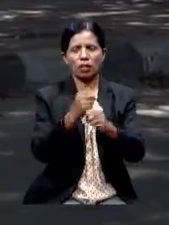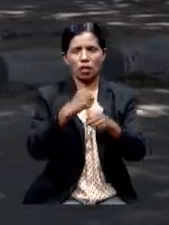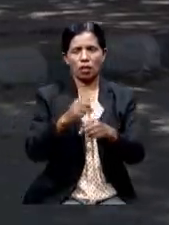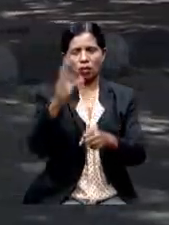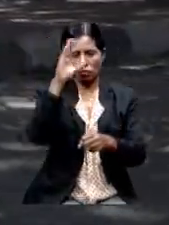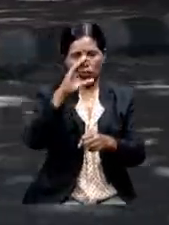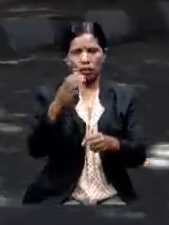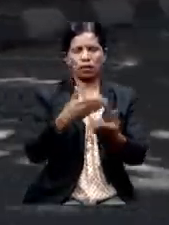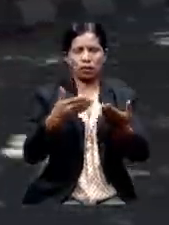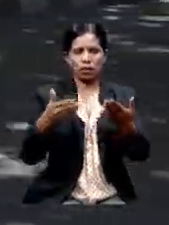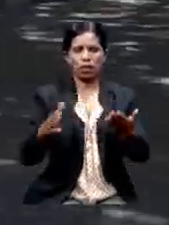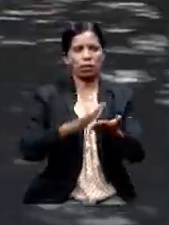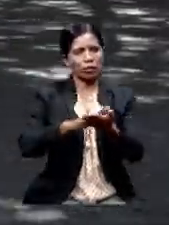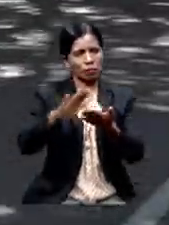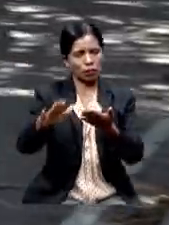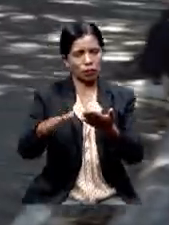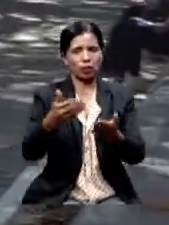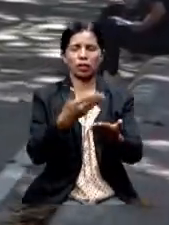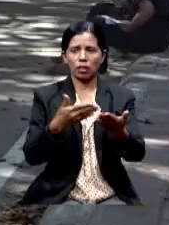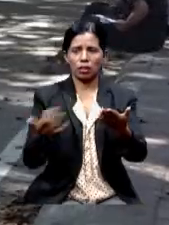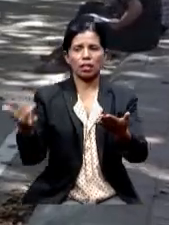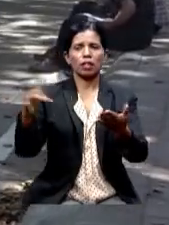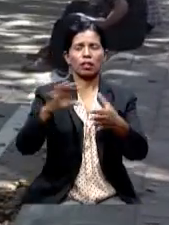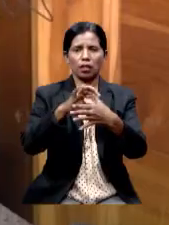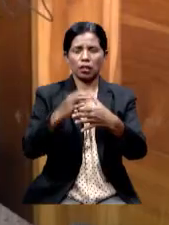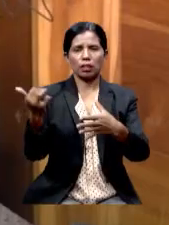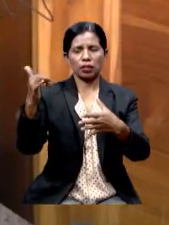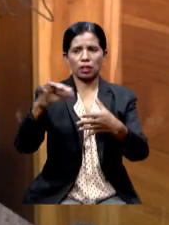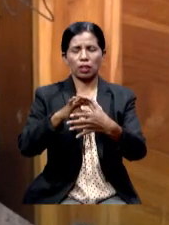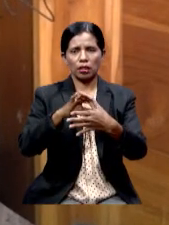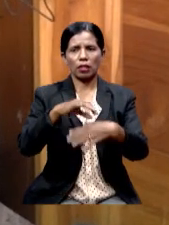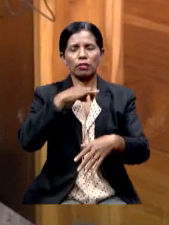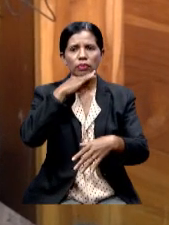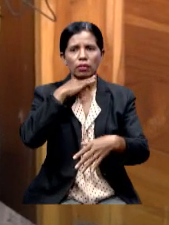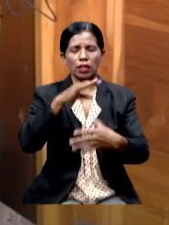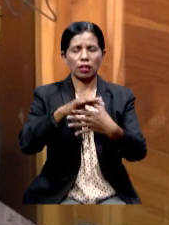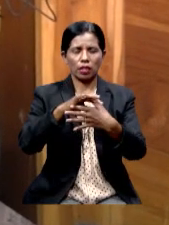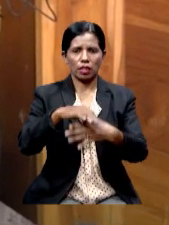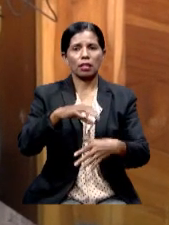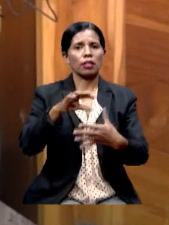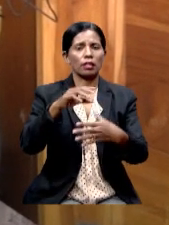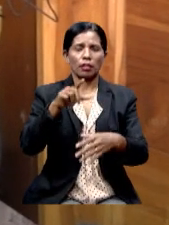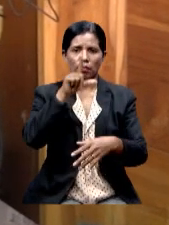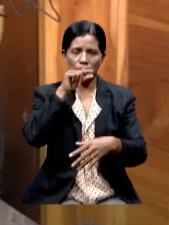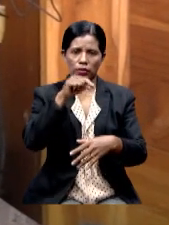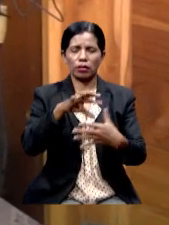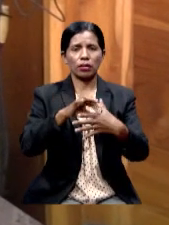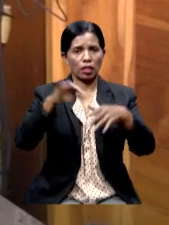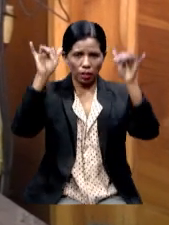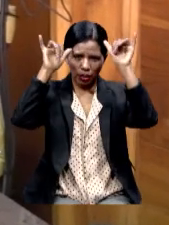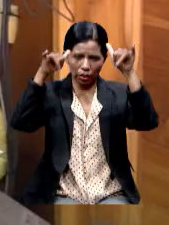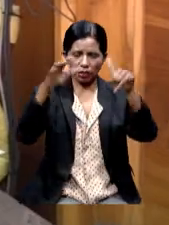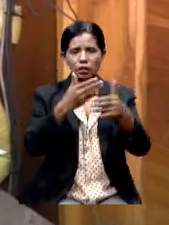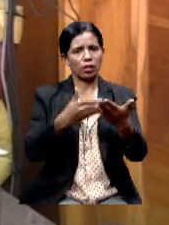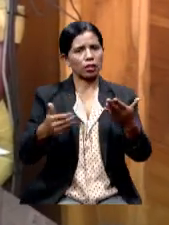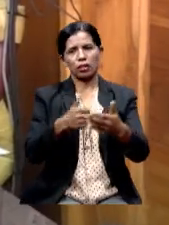identificação qualidade higiênico ba produto nan sira hanesa nan fahi, nan mano, nan carau, no produto selutan nebe